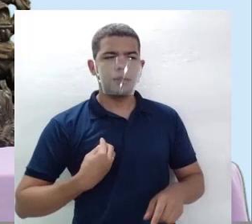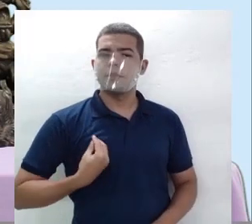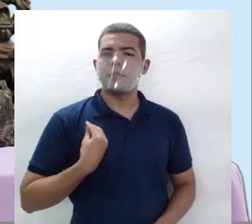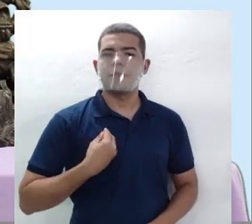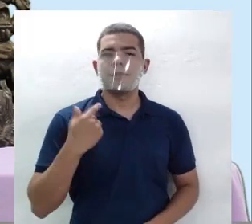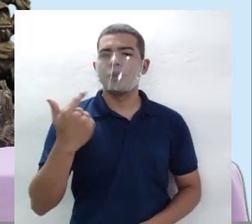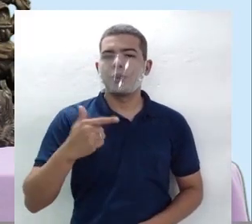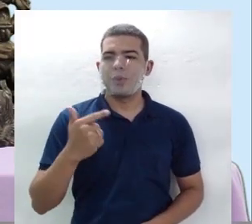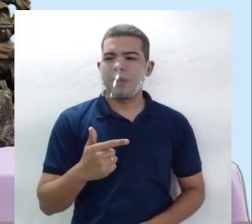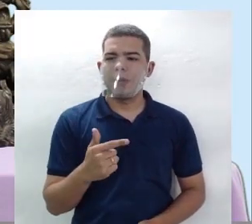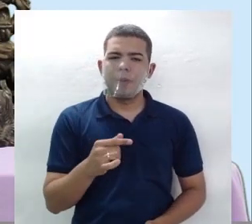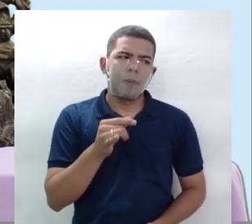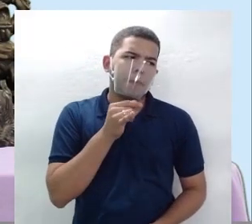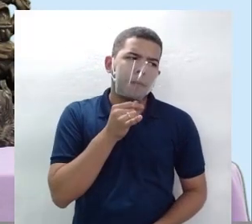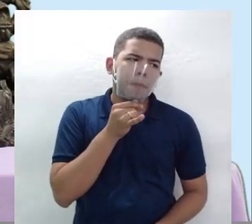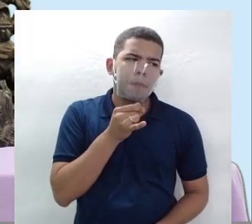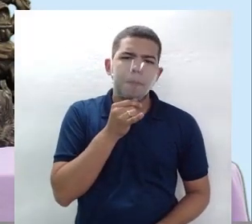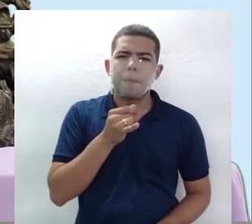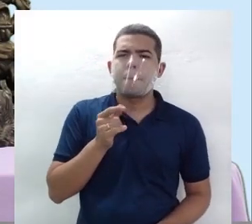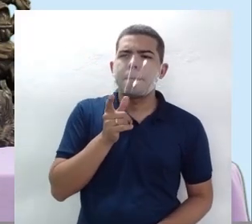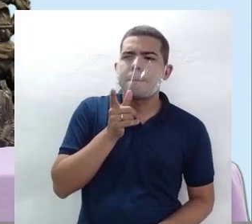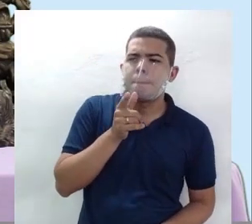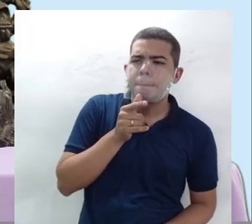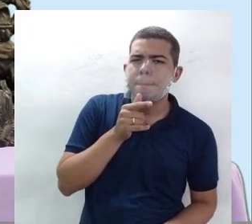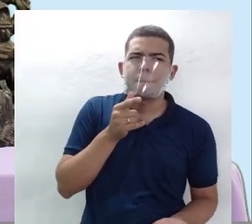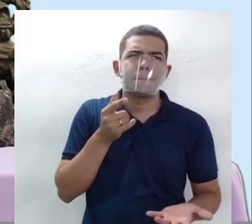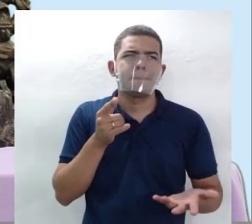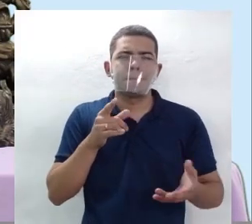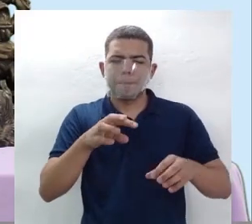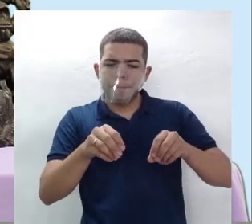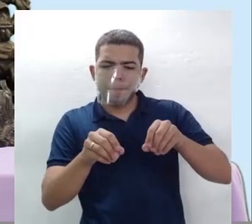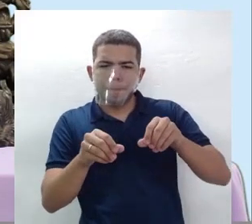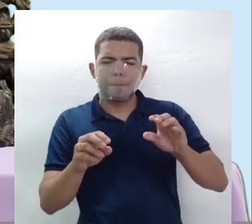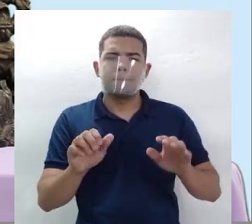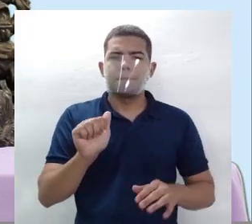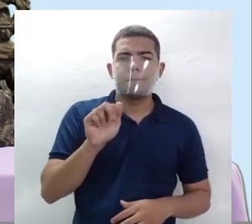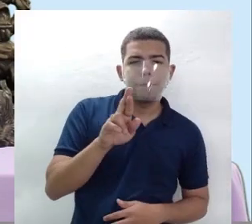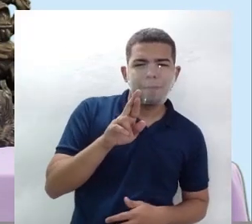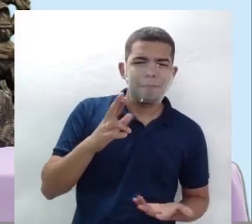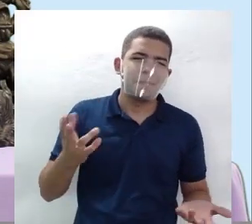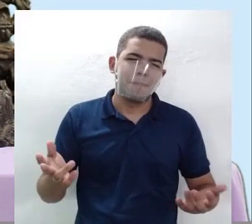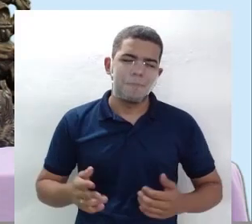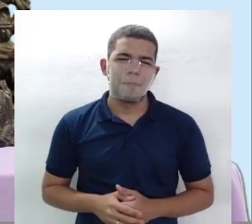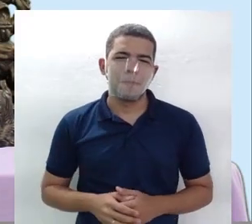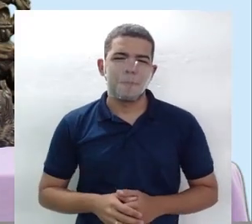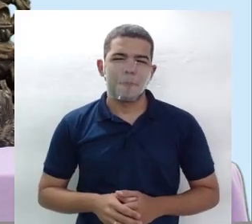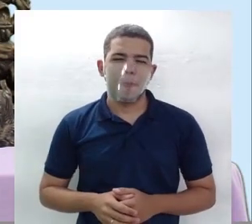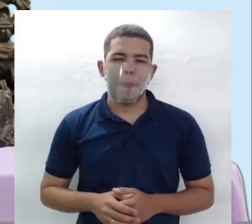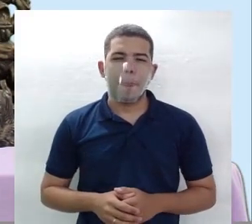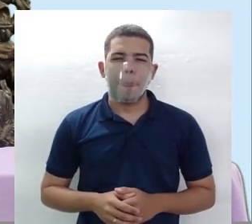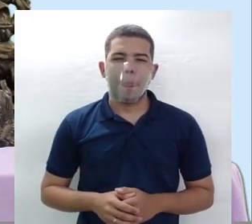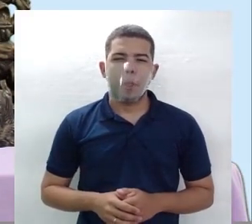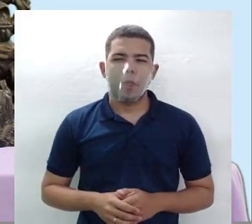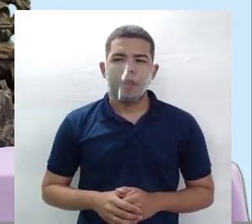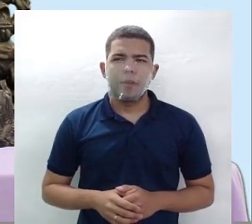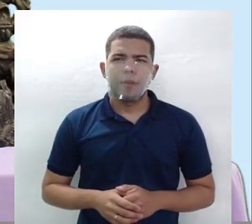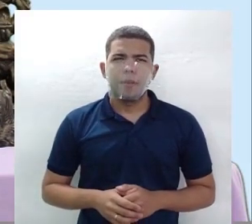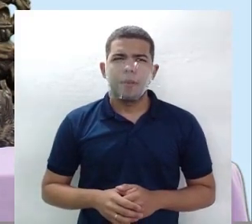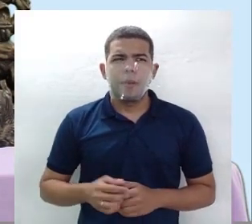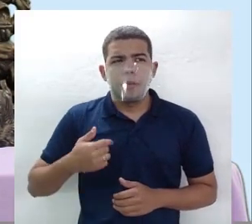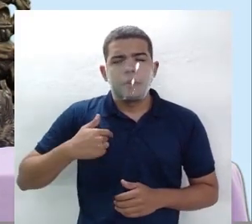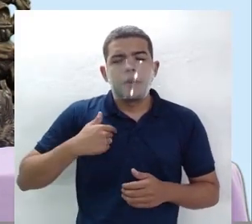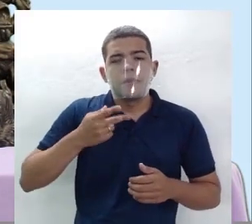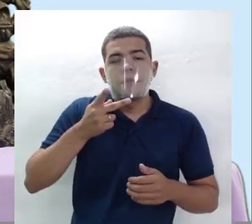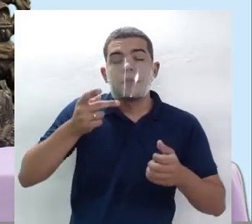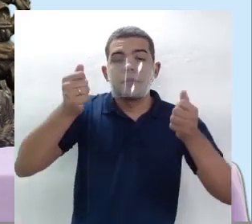No caso aí da água, da terra, do ar. E já que eu falei sobre